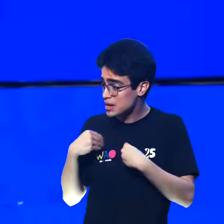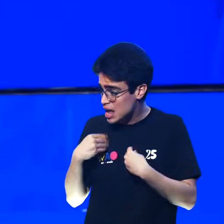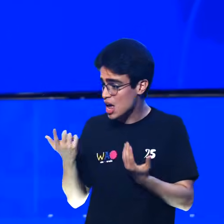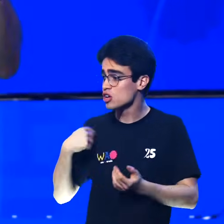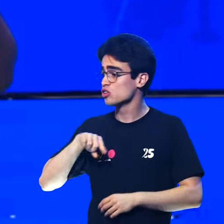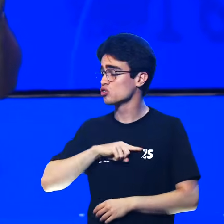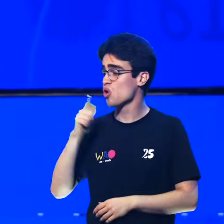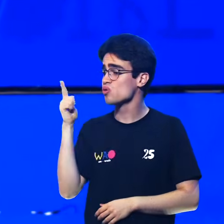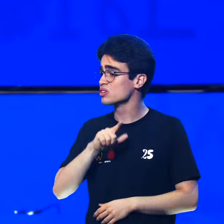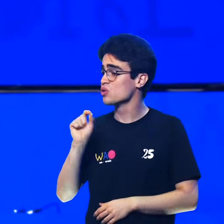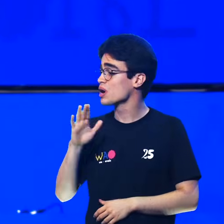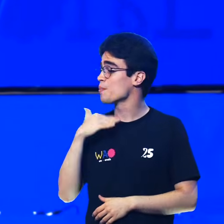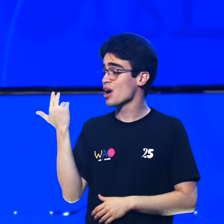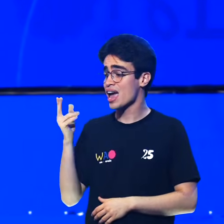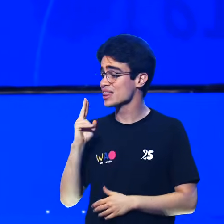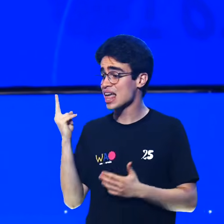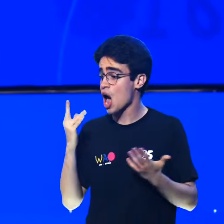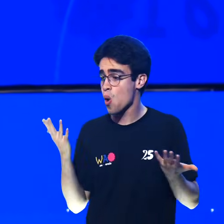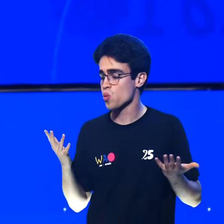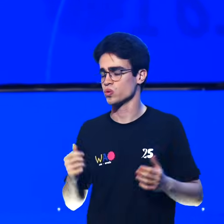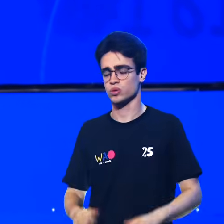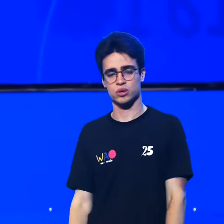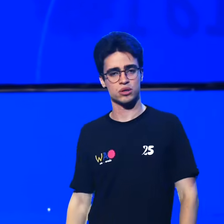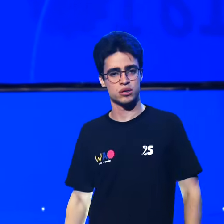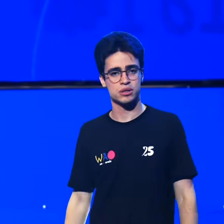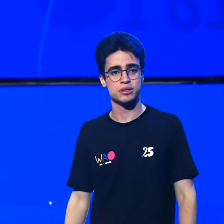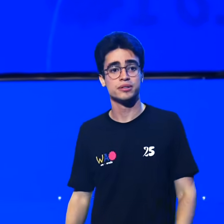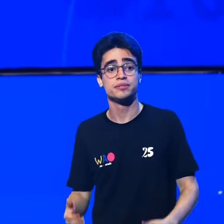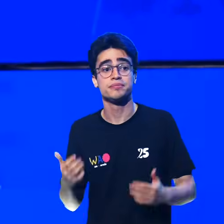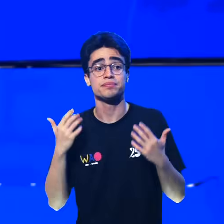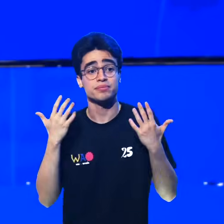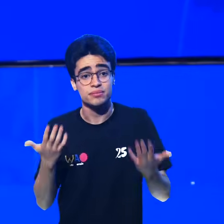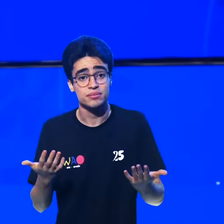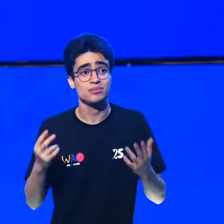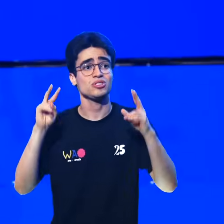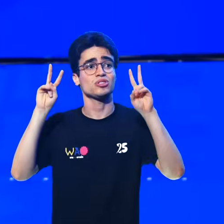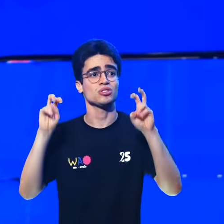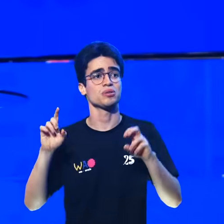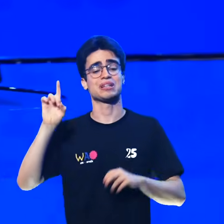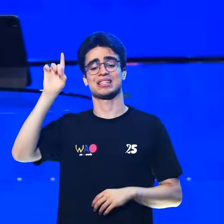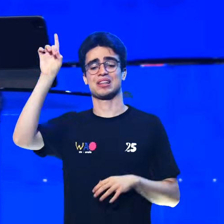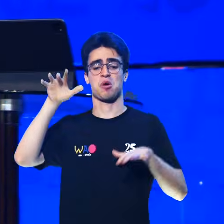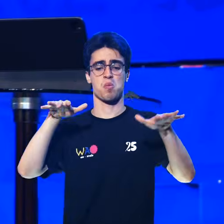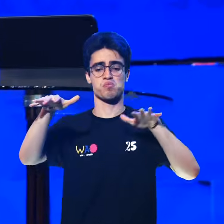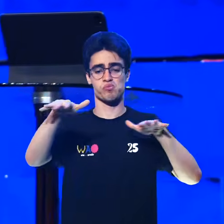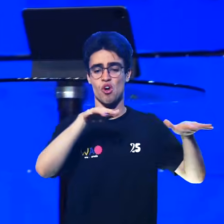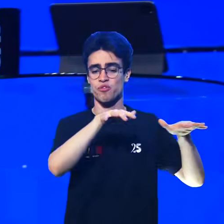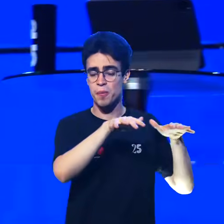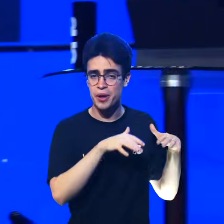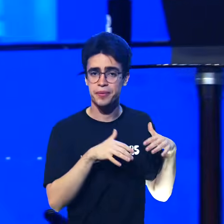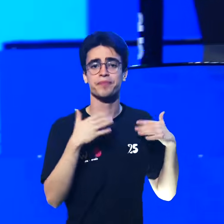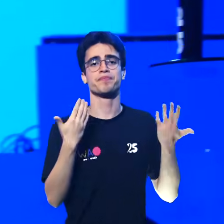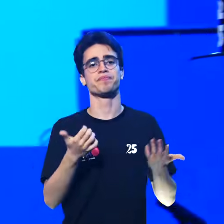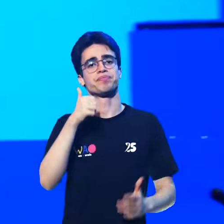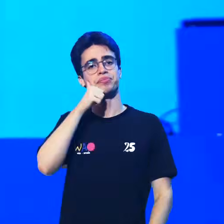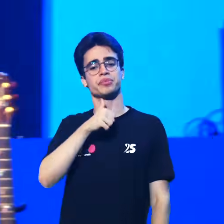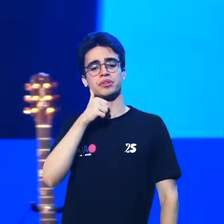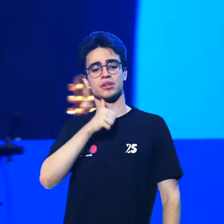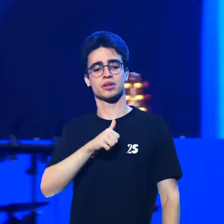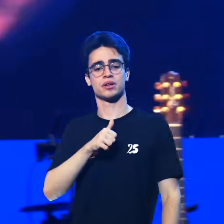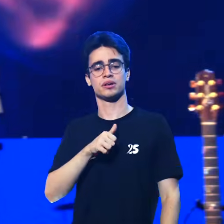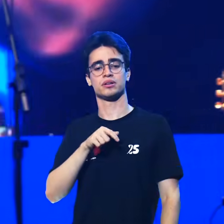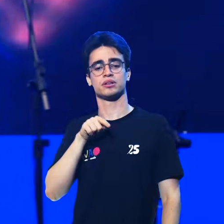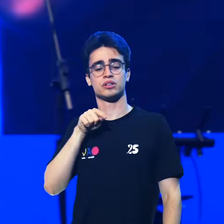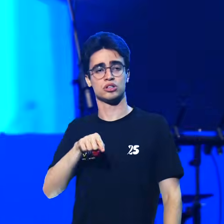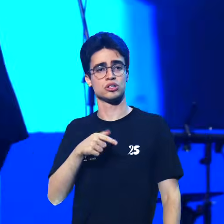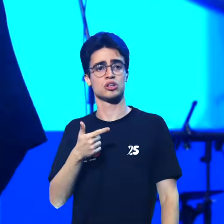gente pelo menos não morrer de fome. Irmãos, e no movimento de Deus, Noemi vai